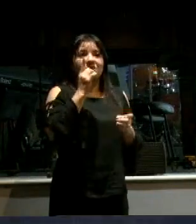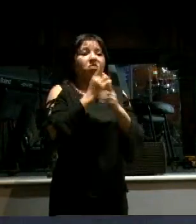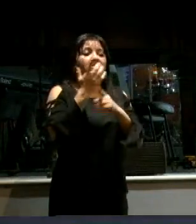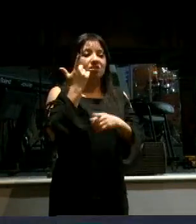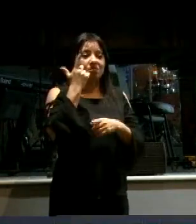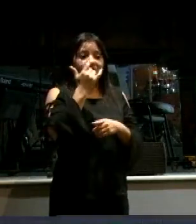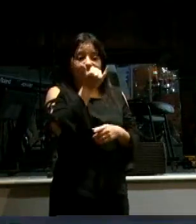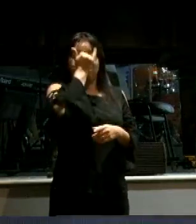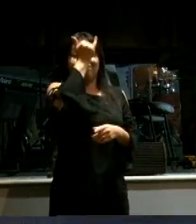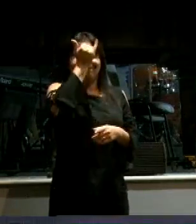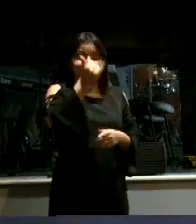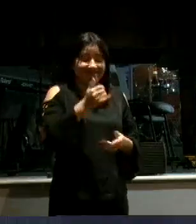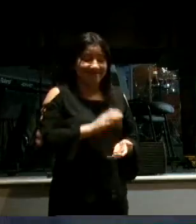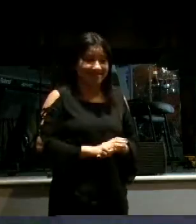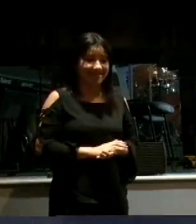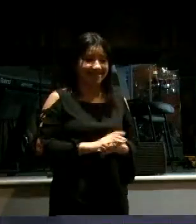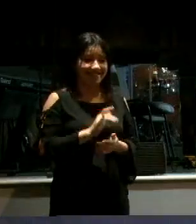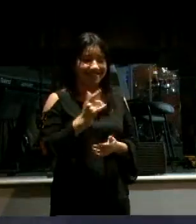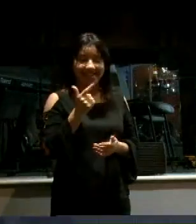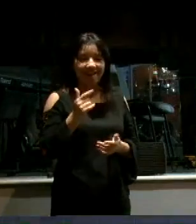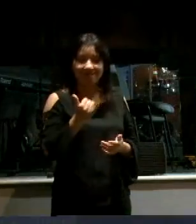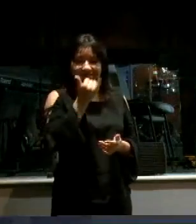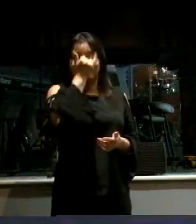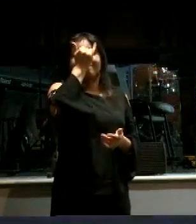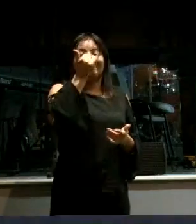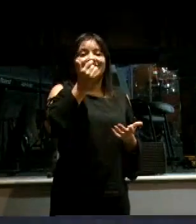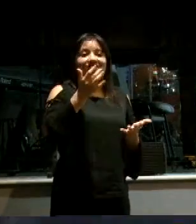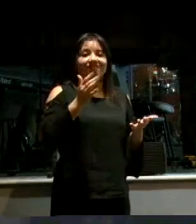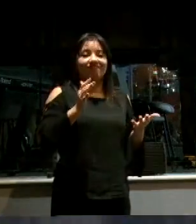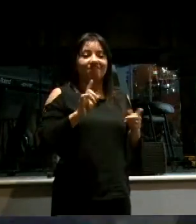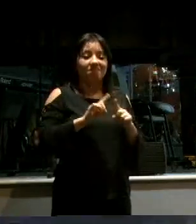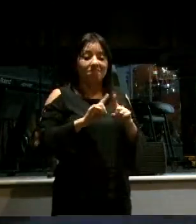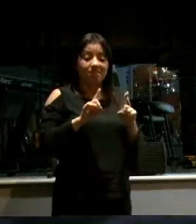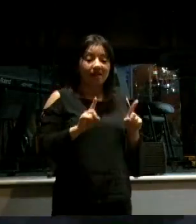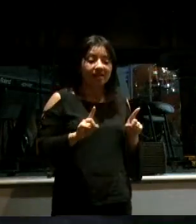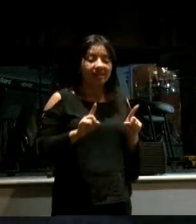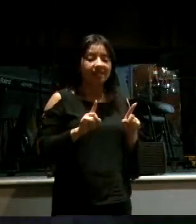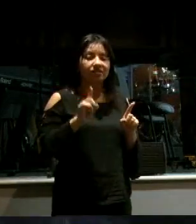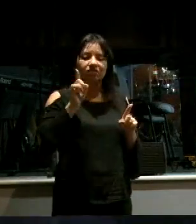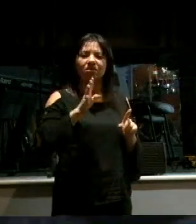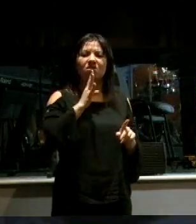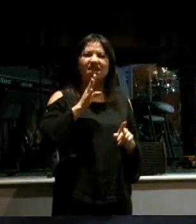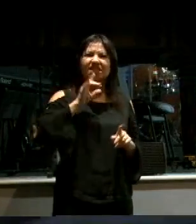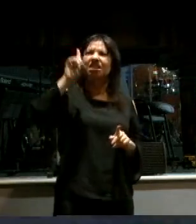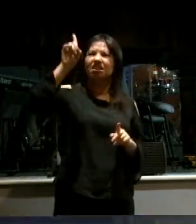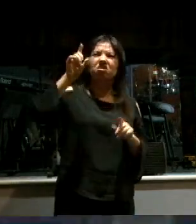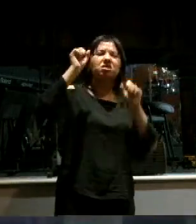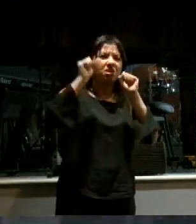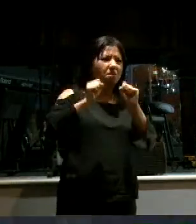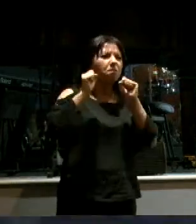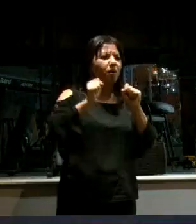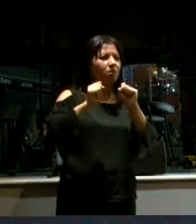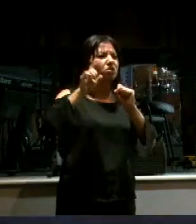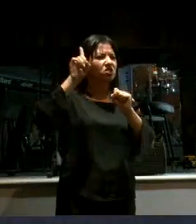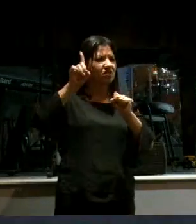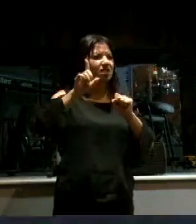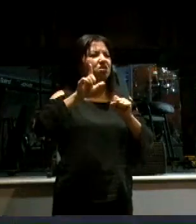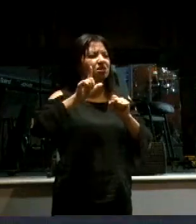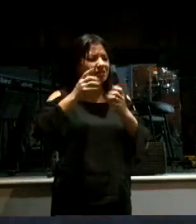que nós vamos conhecer um Deus que é tremendo, que é maravilhoso, que é poderoso, mas que